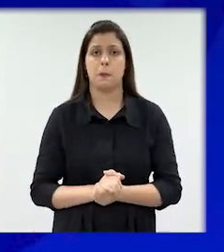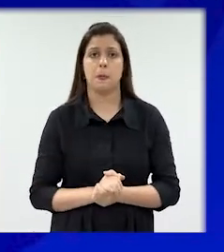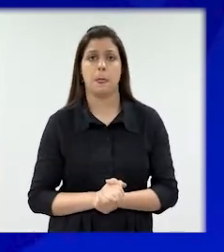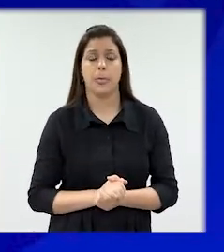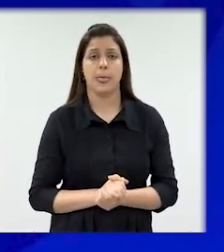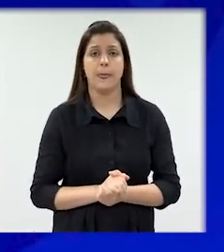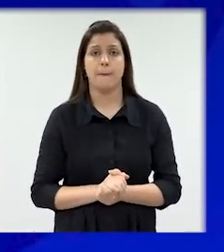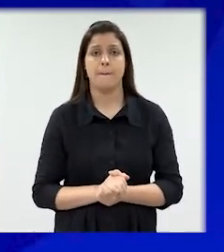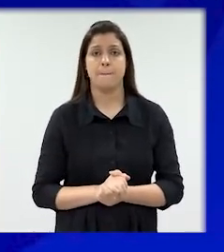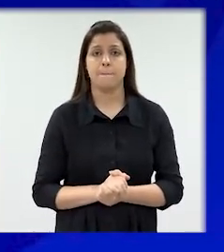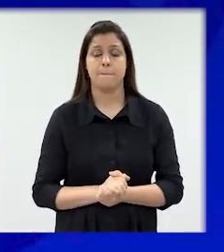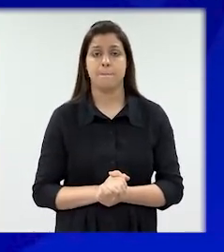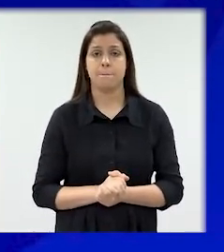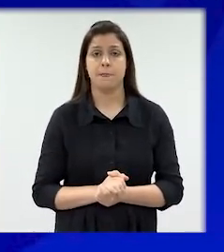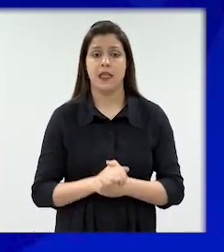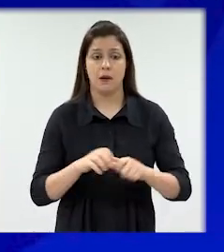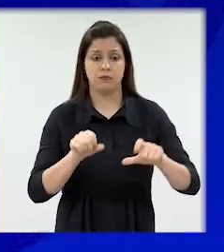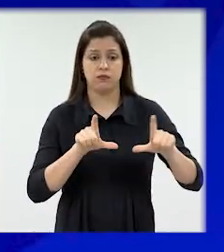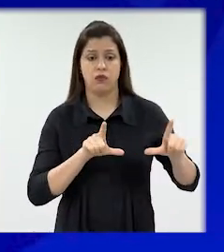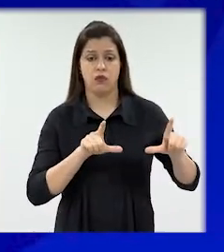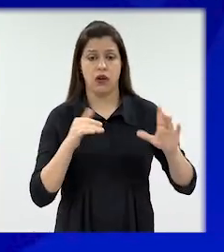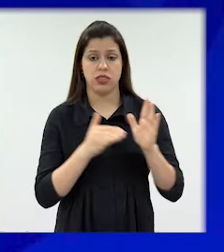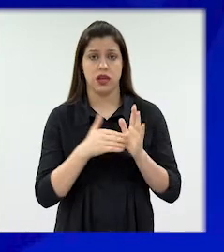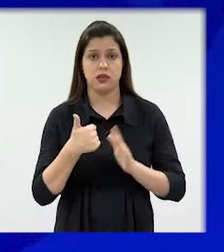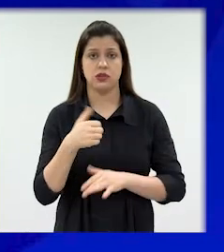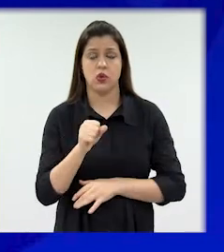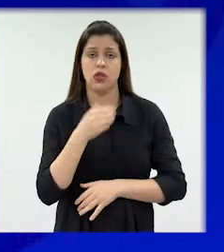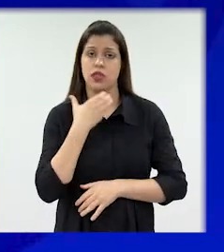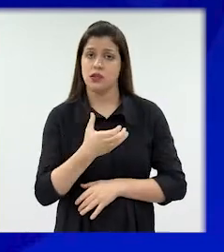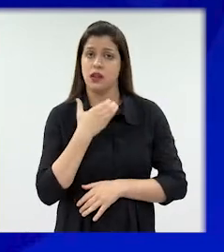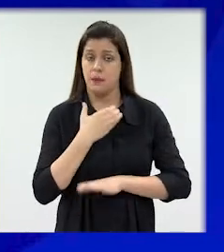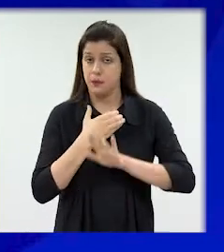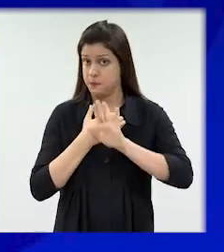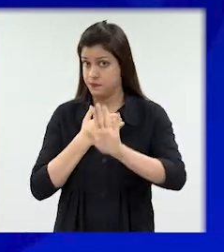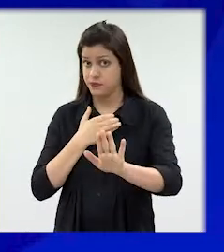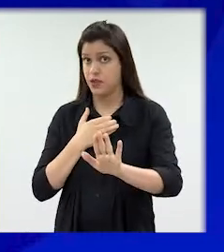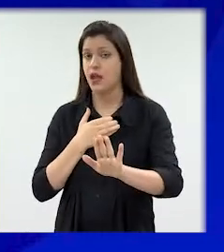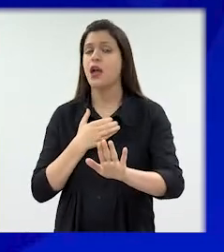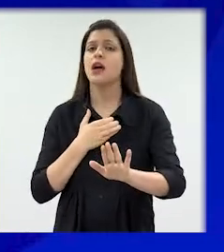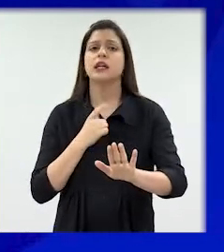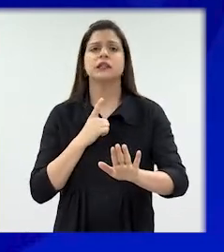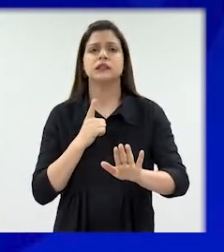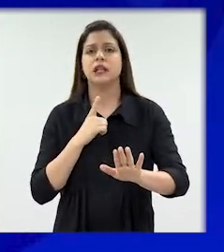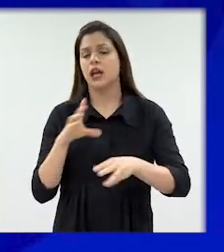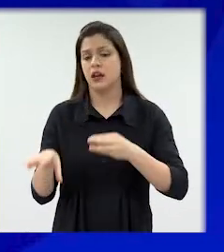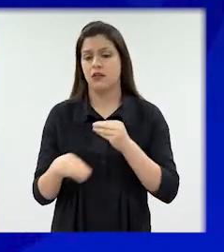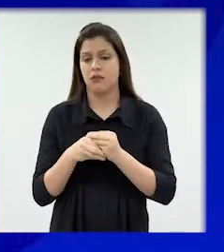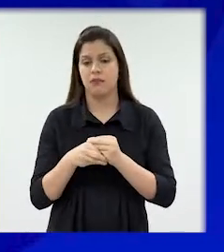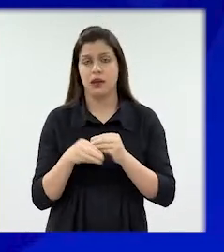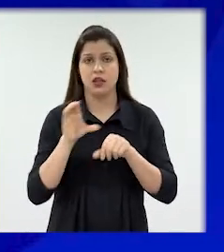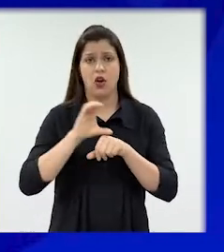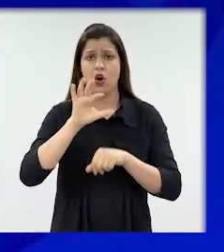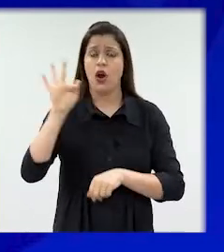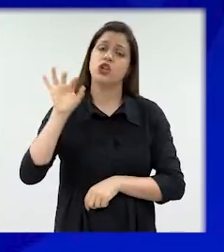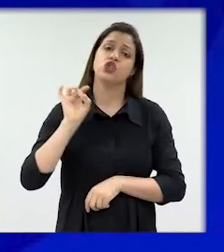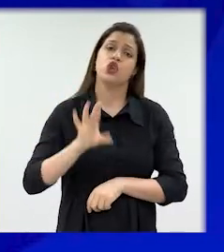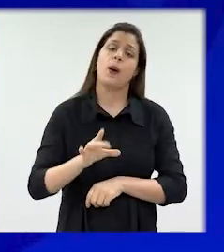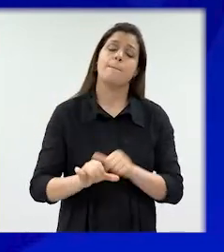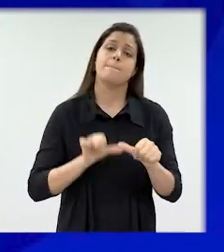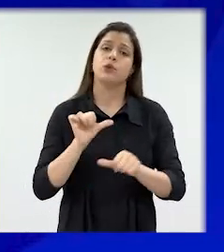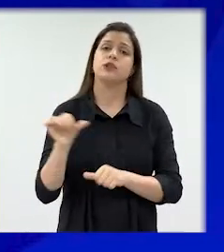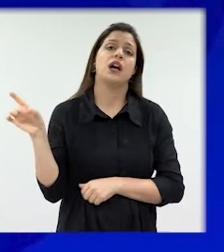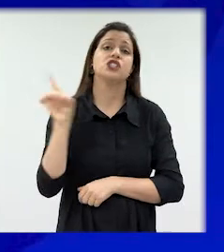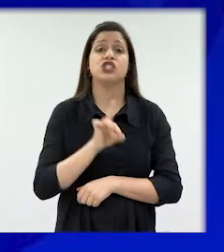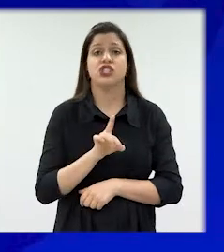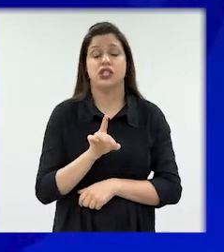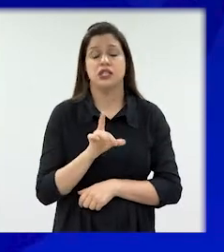Então, a alteração, ela, apesar de a emenda constitucional modificar só a data da